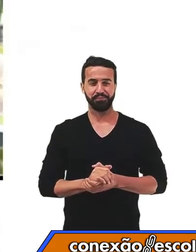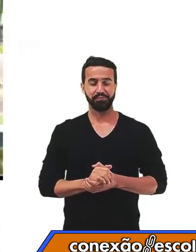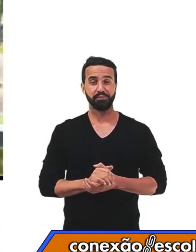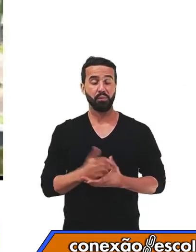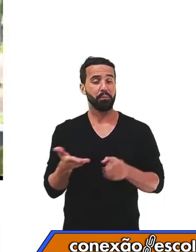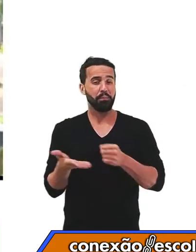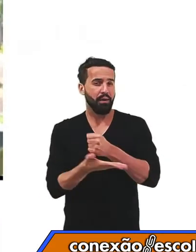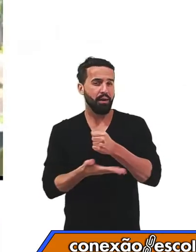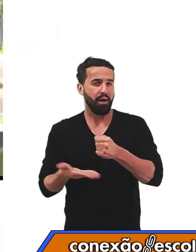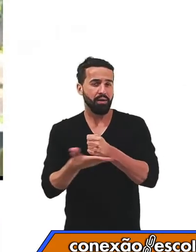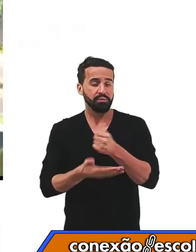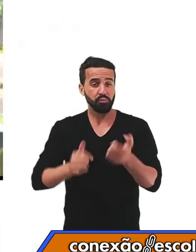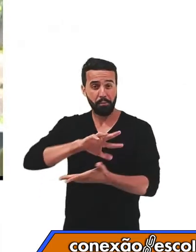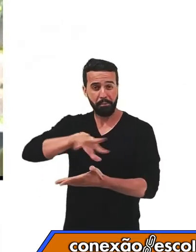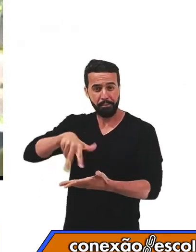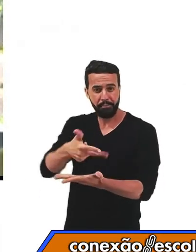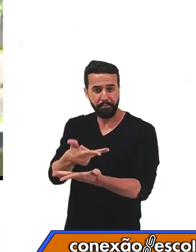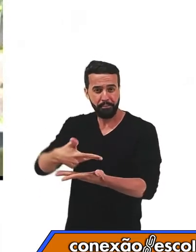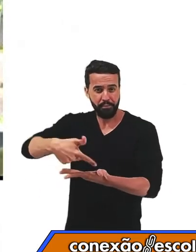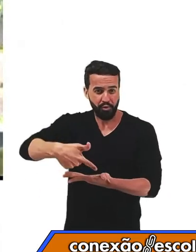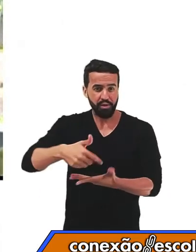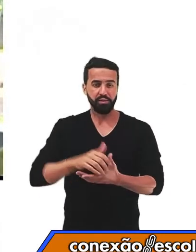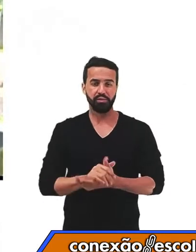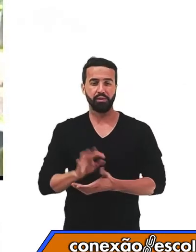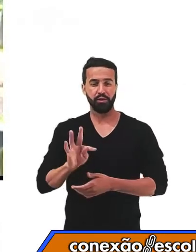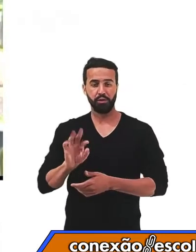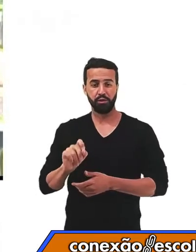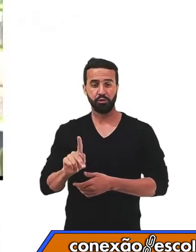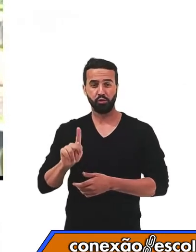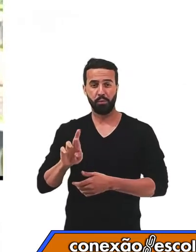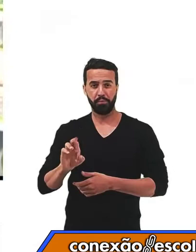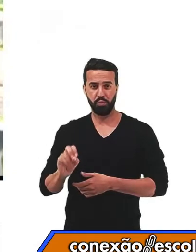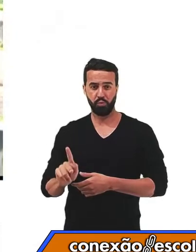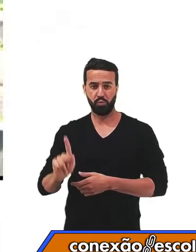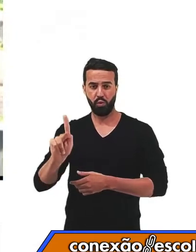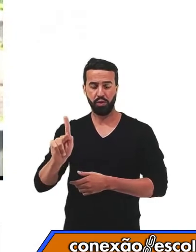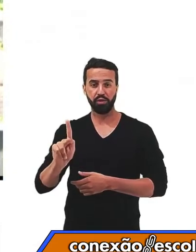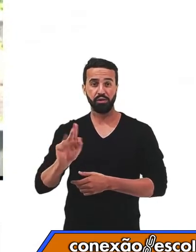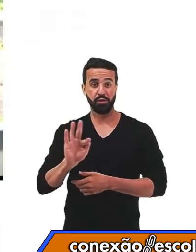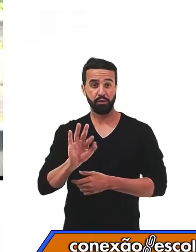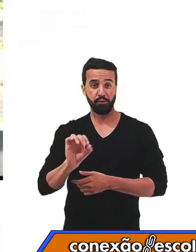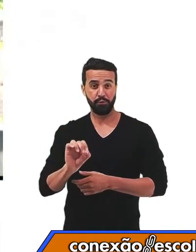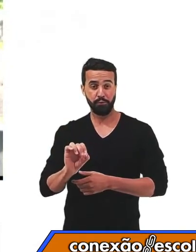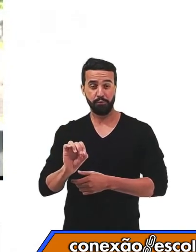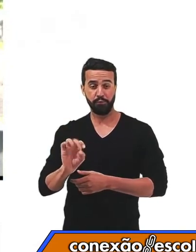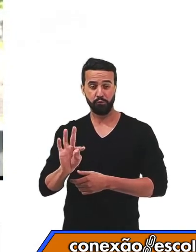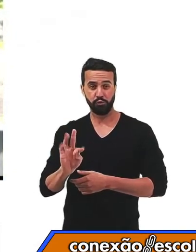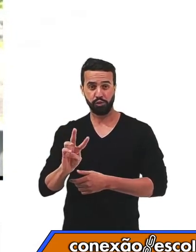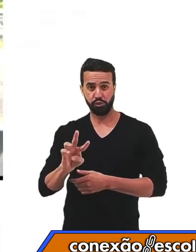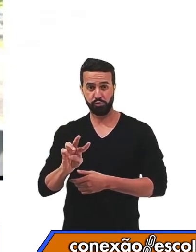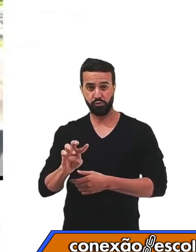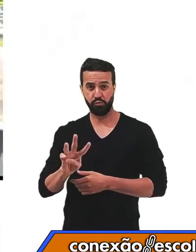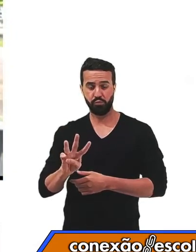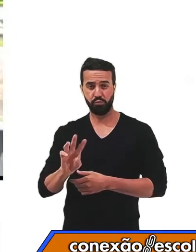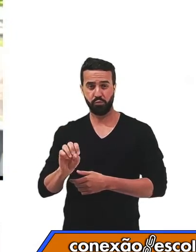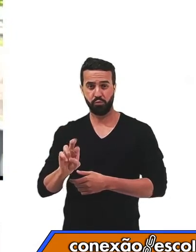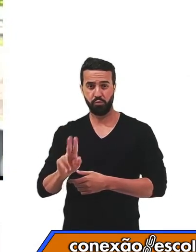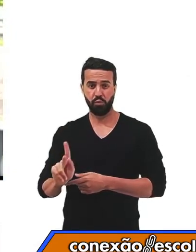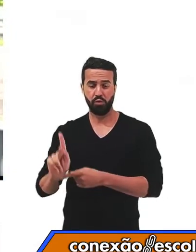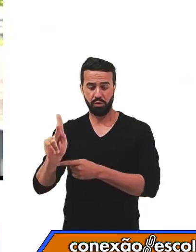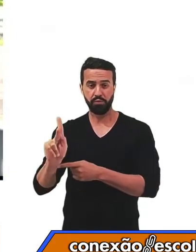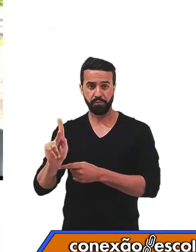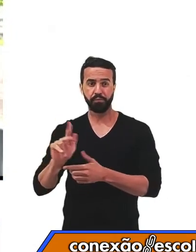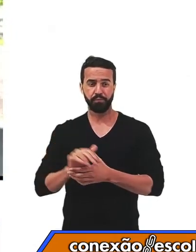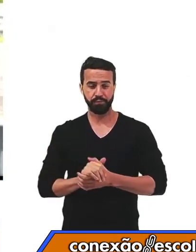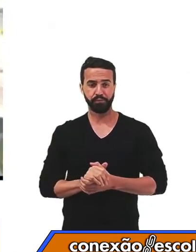Fundamentos do break: top rock, footwork, power move, freeze, mostrar os mortais